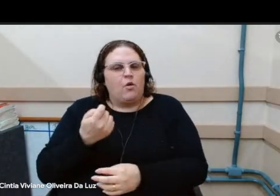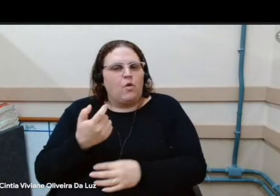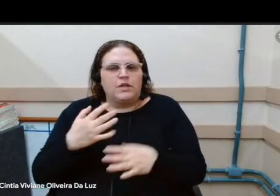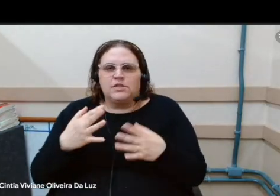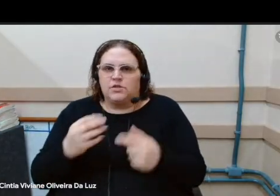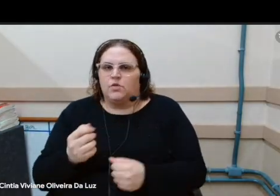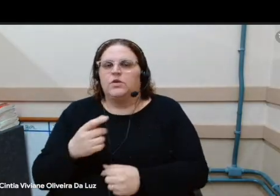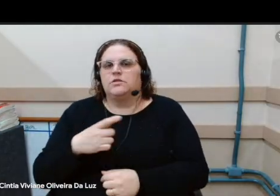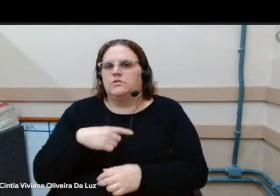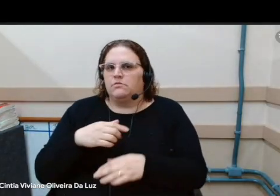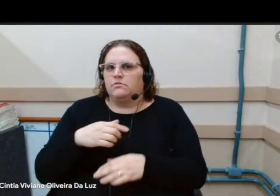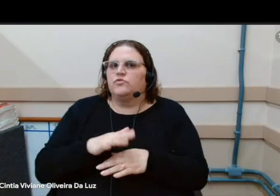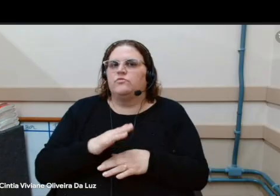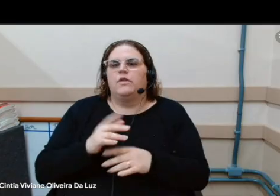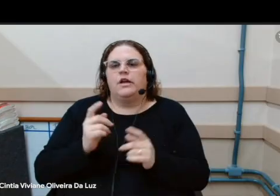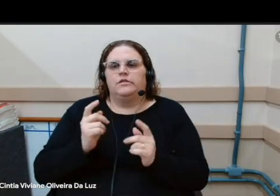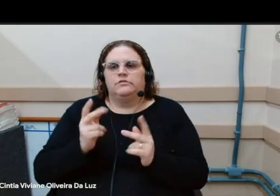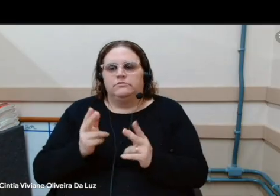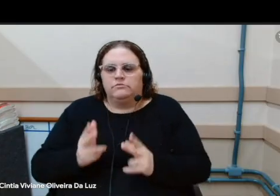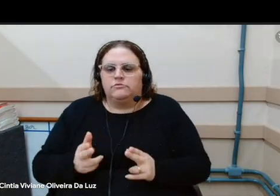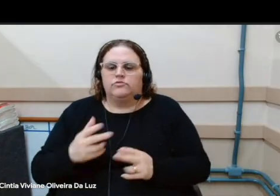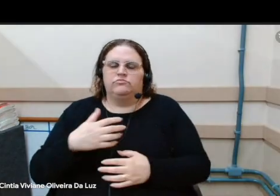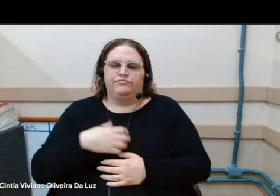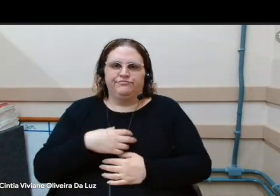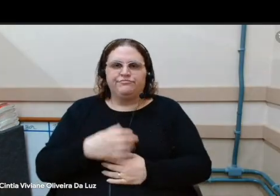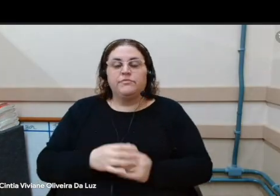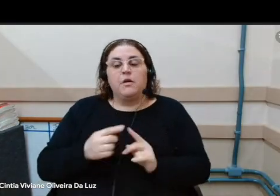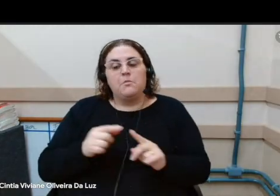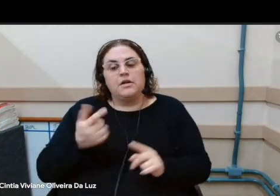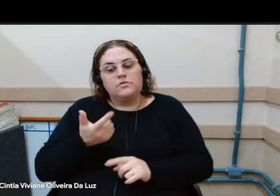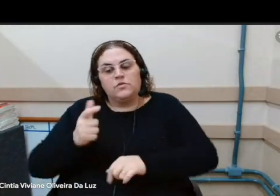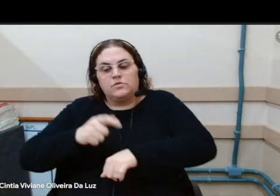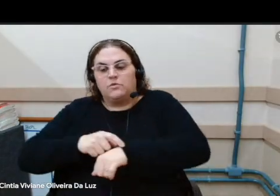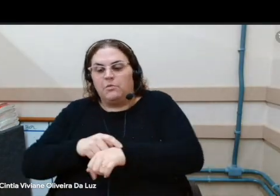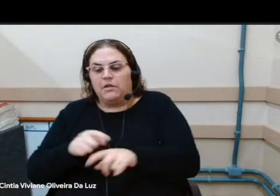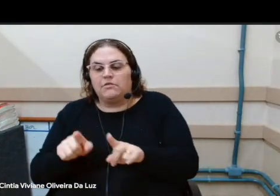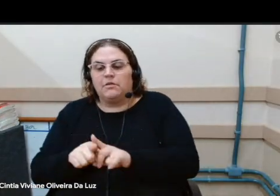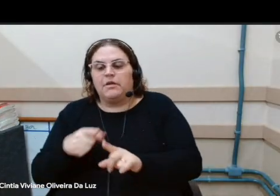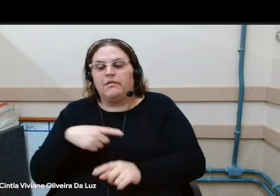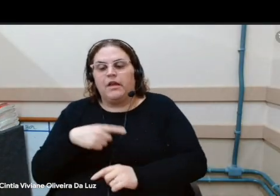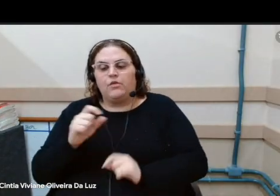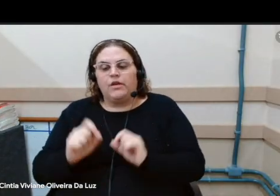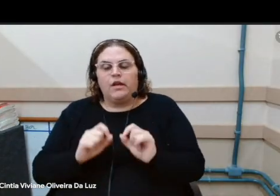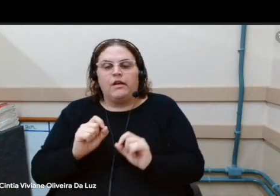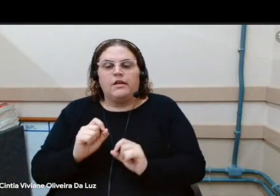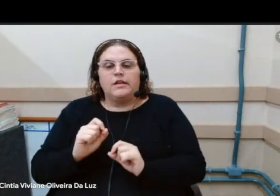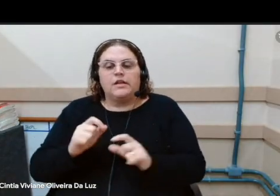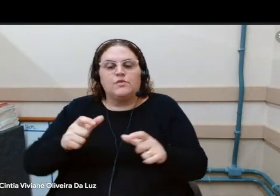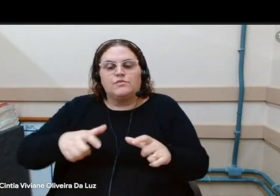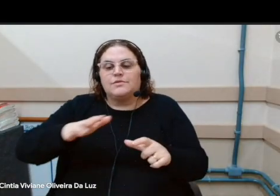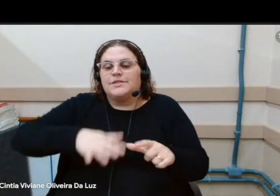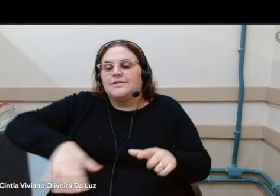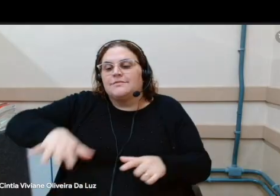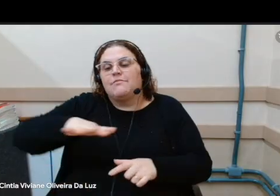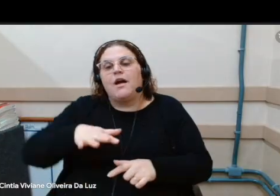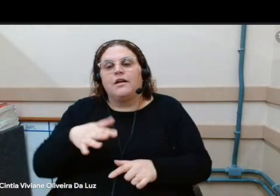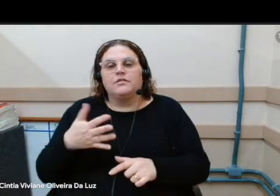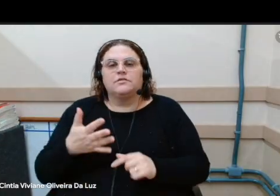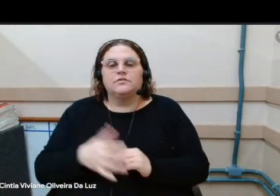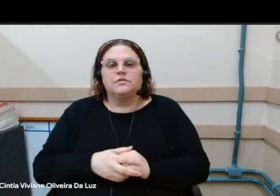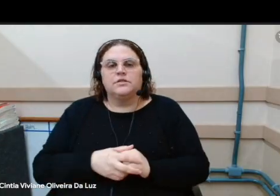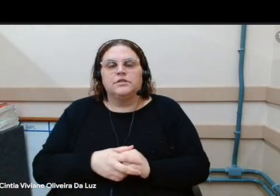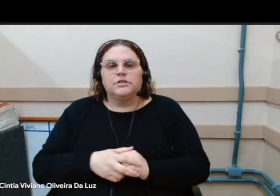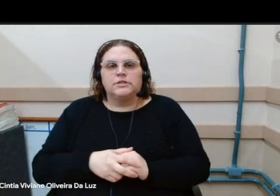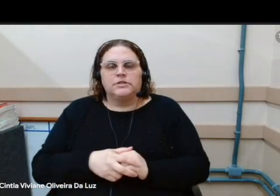Mais do Mesmo né Mas por outro lado também uns espaços eh para